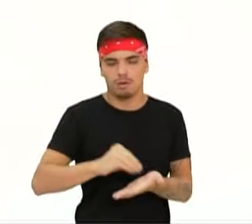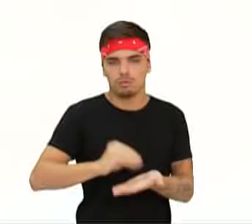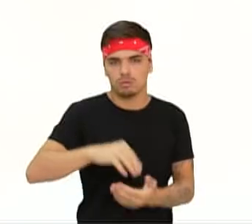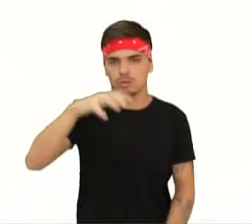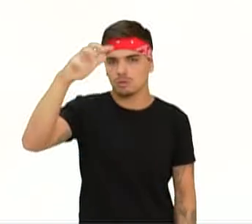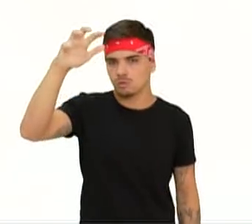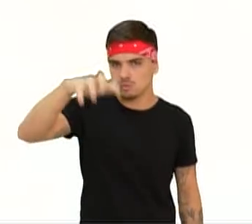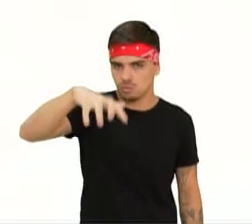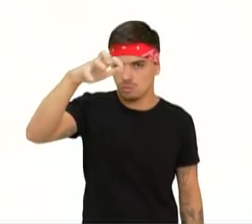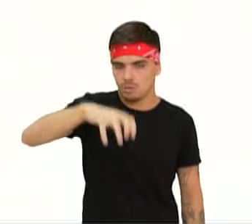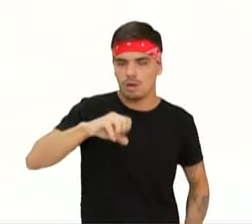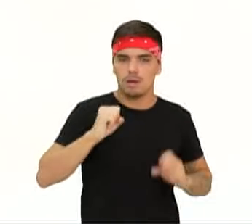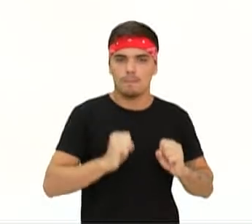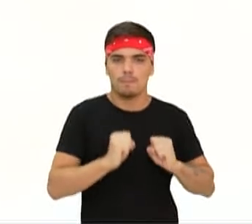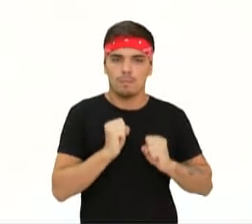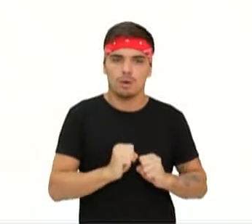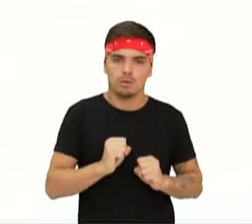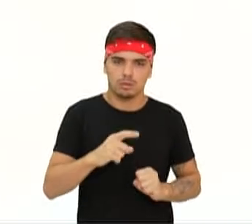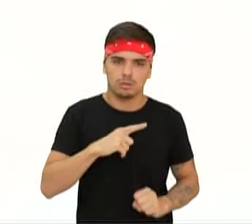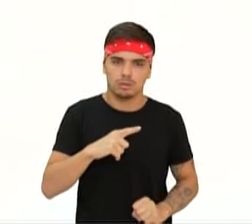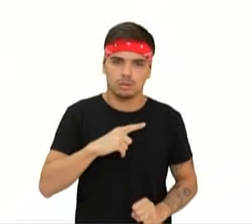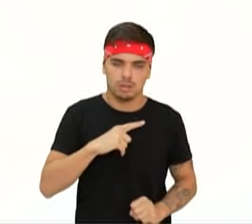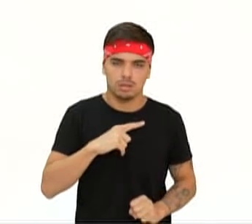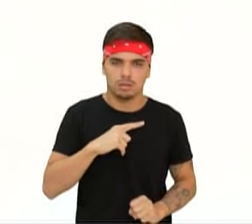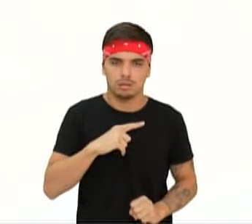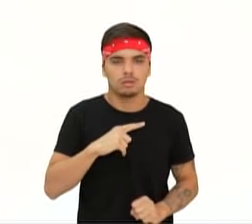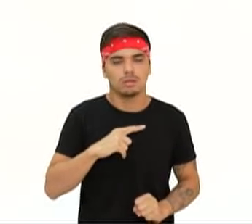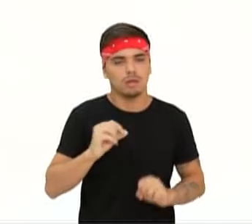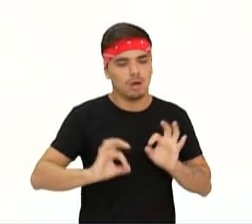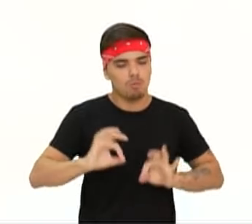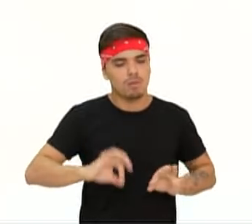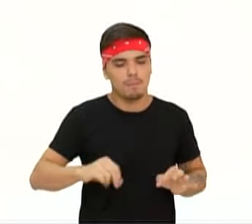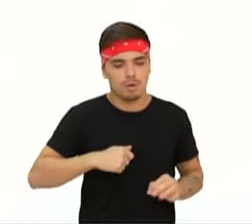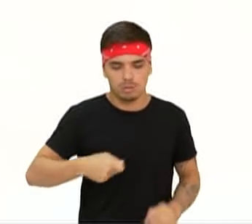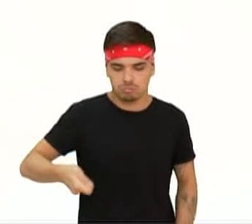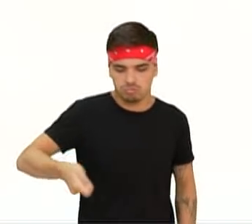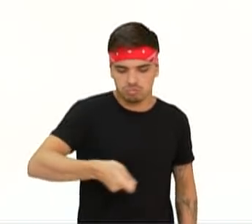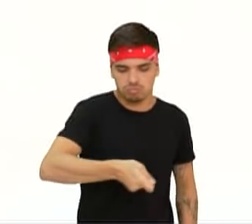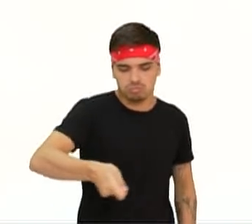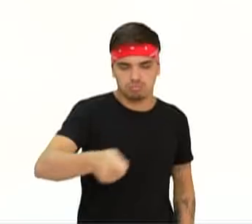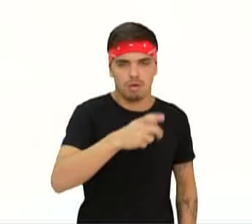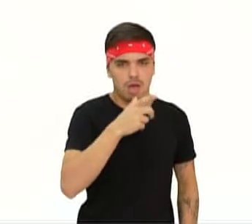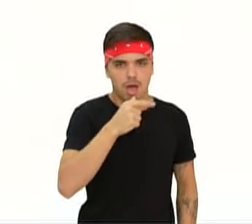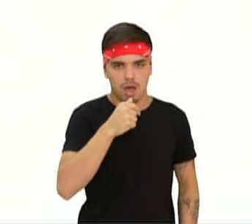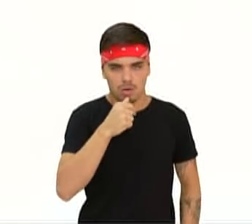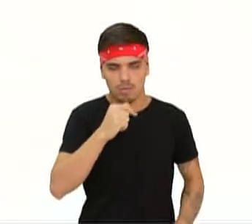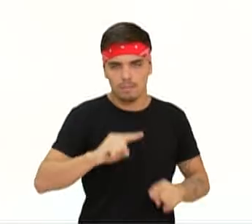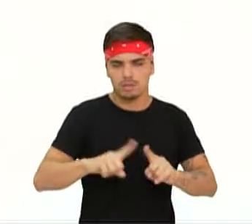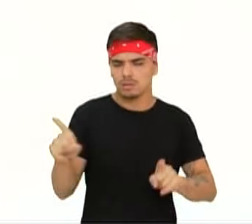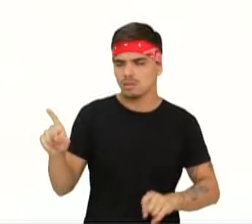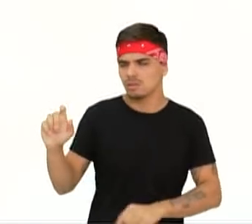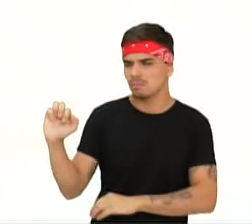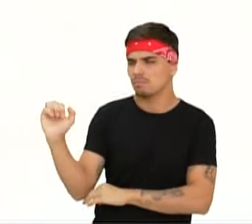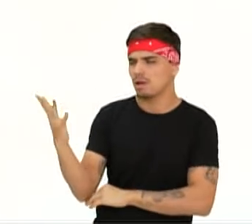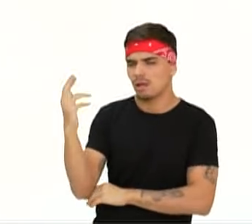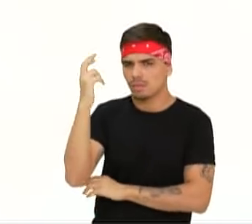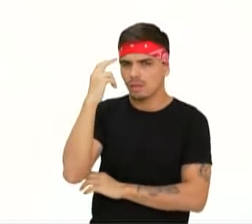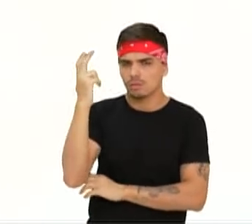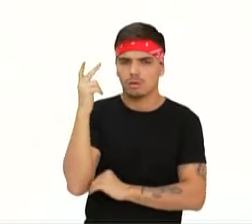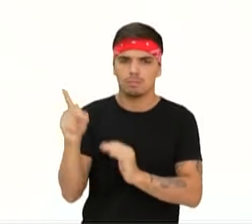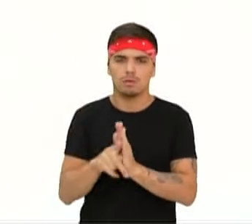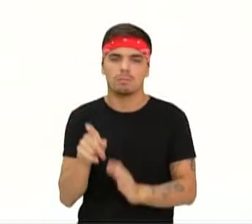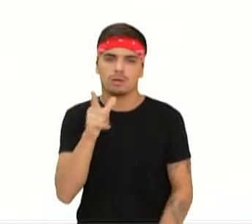chuva pode ser solucionada com a irrigação. Então, esse fator natural, a água, né, existem